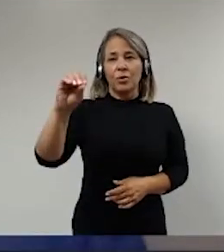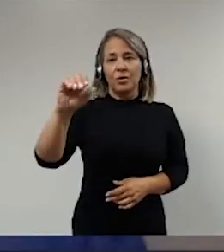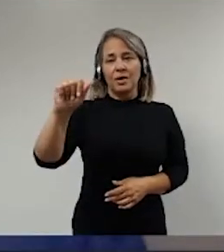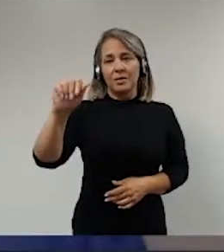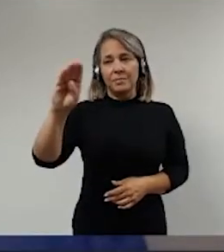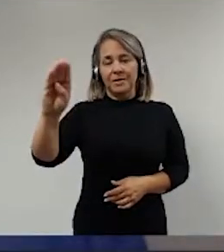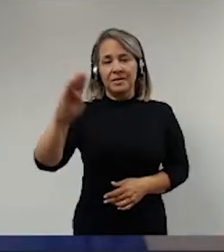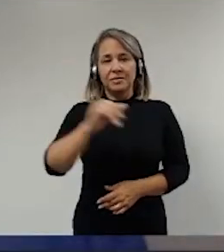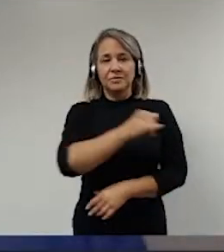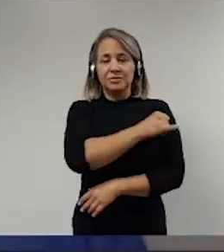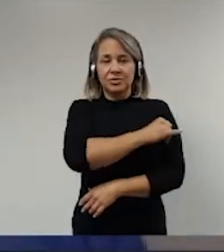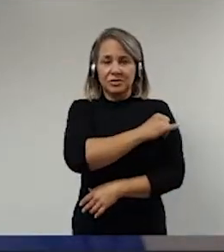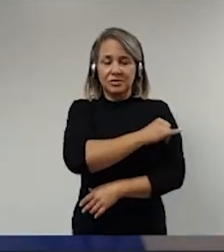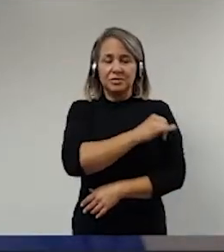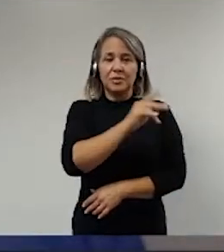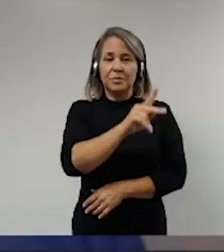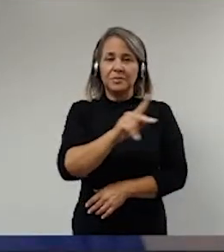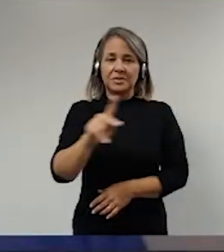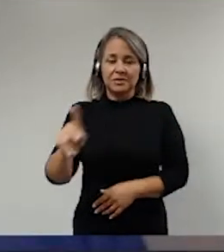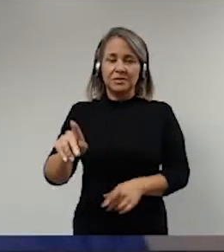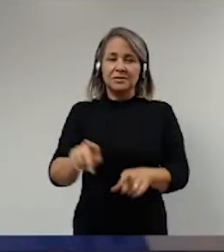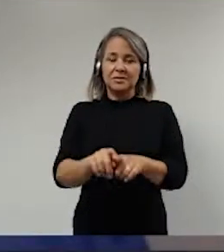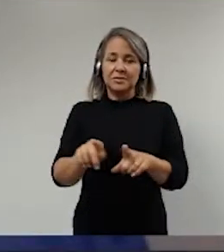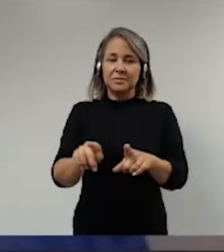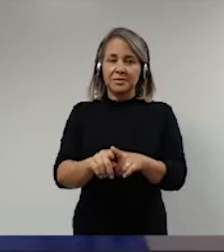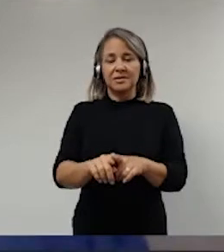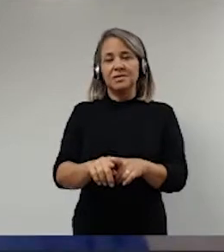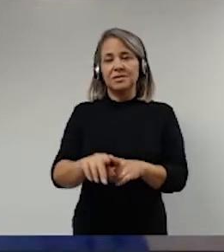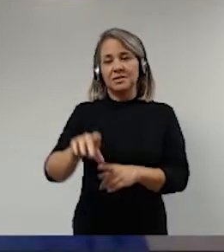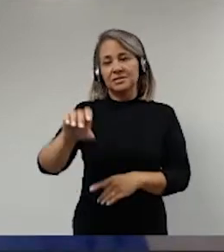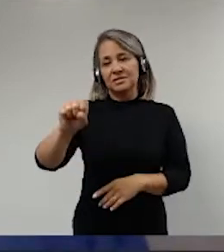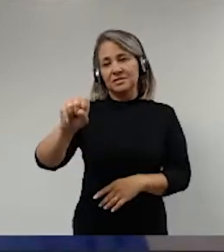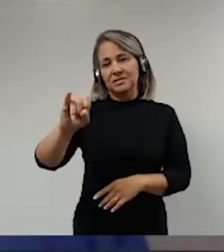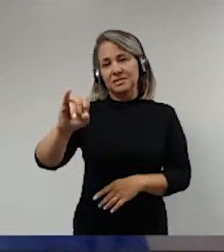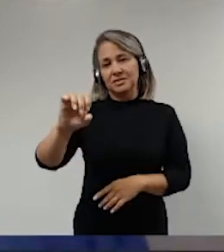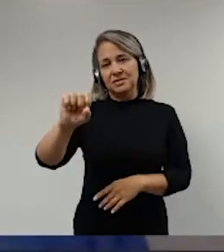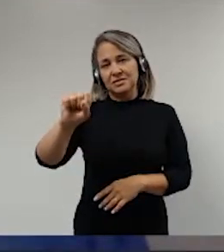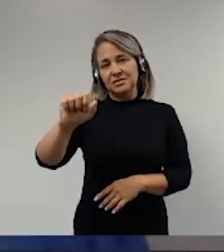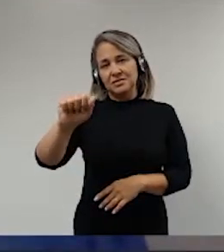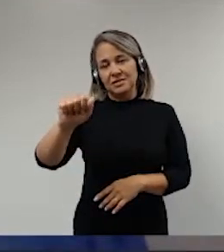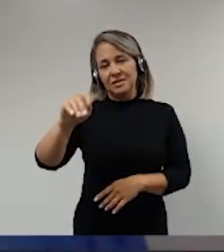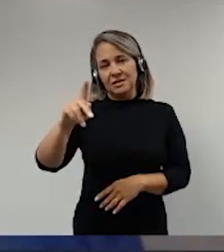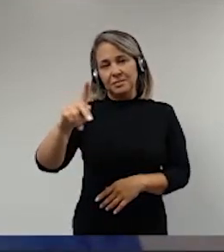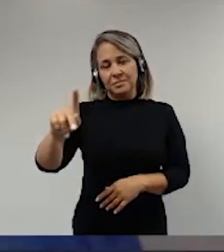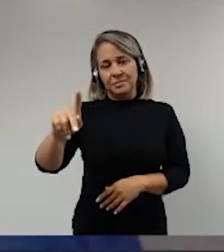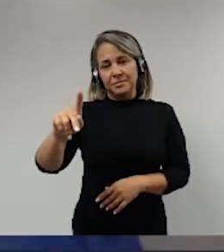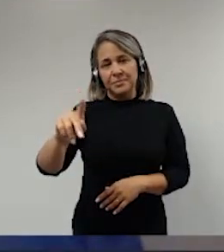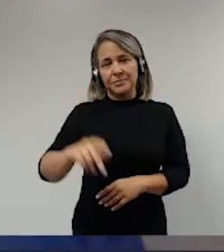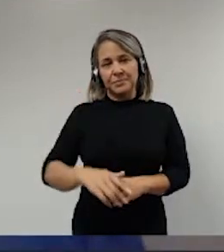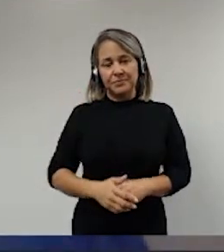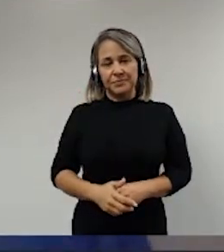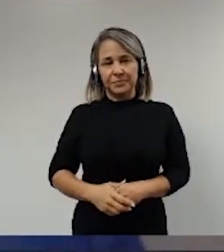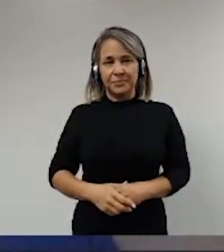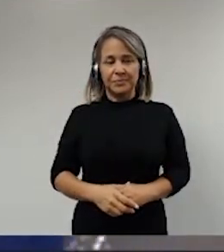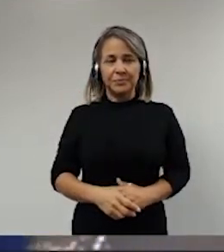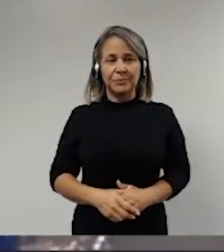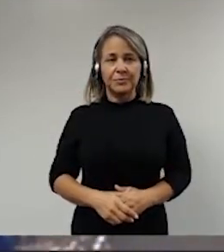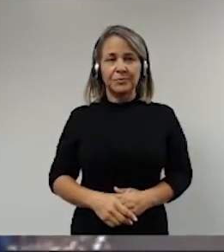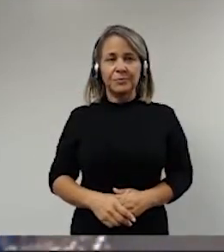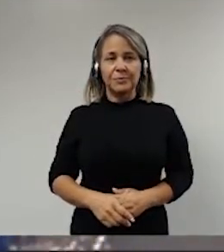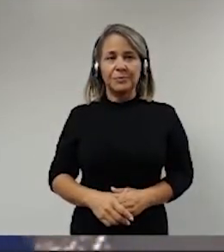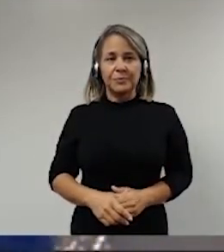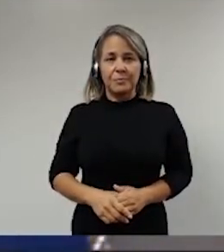Janeiro, vice-presidente do Comitê Jurídico da CISAC, Confederação Internacional da Sociedade de Autores e Compositores.